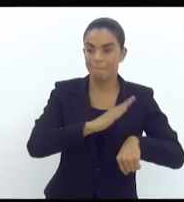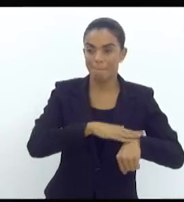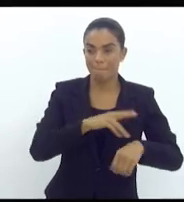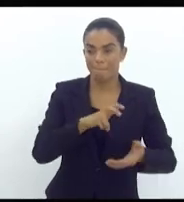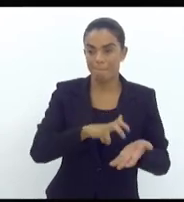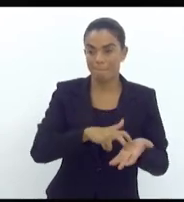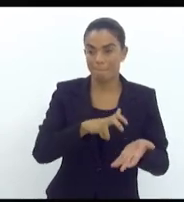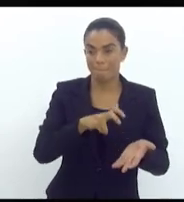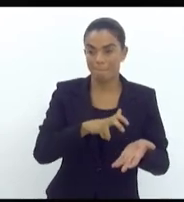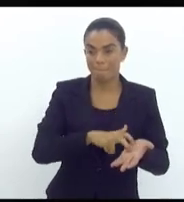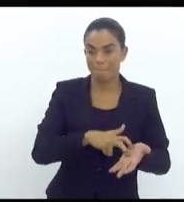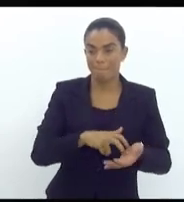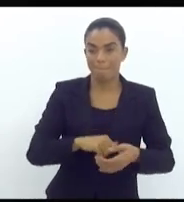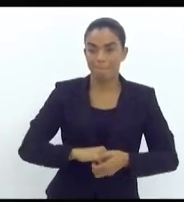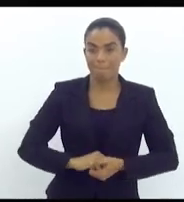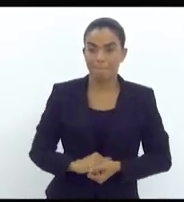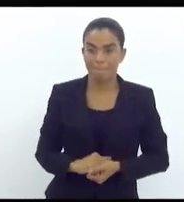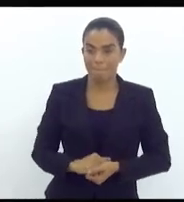manhã